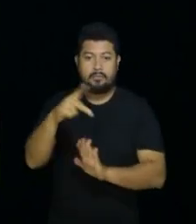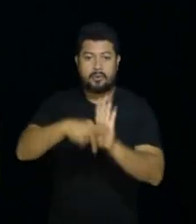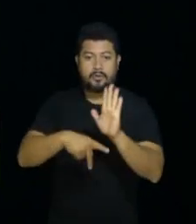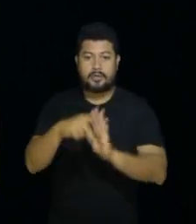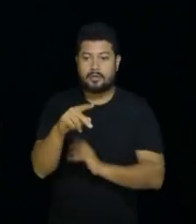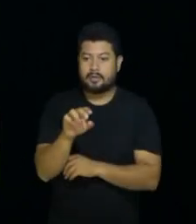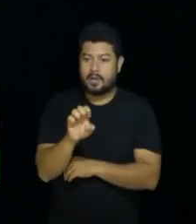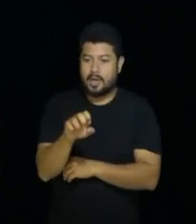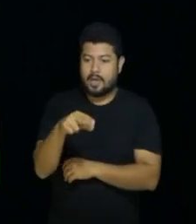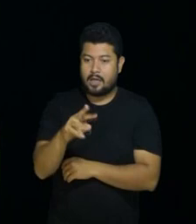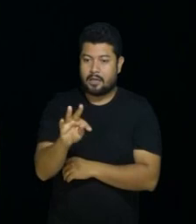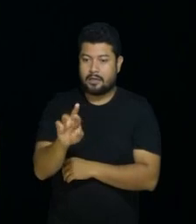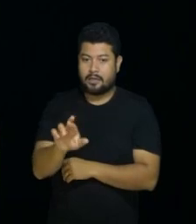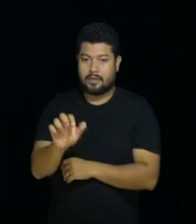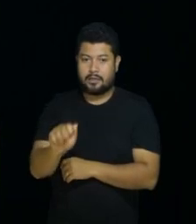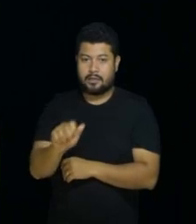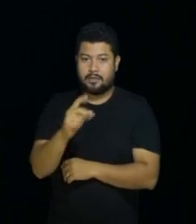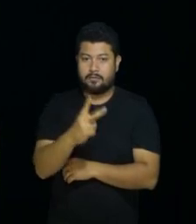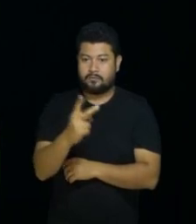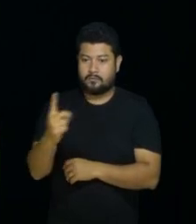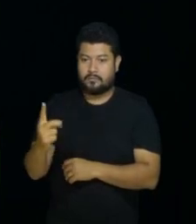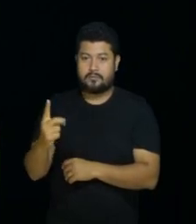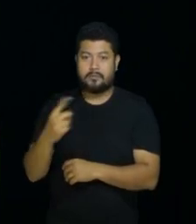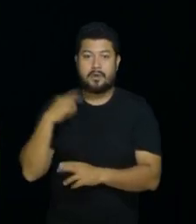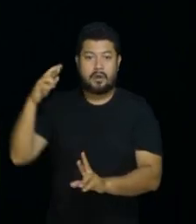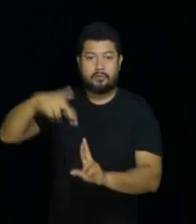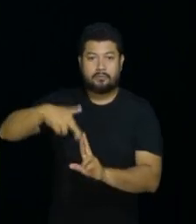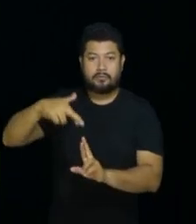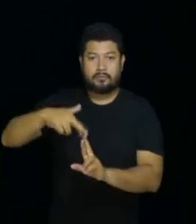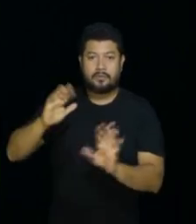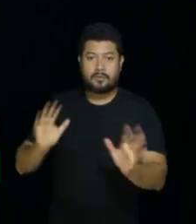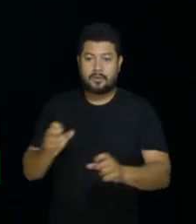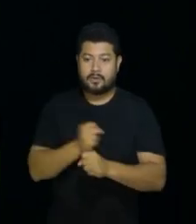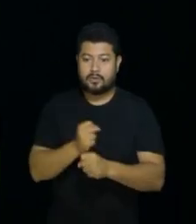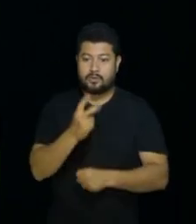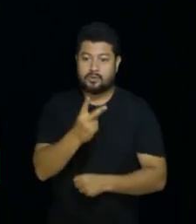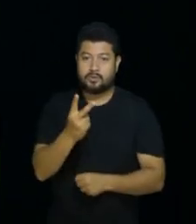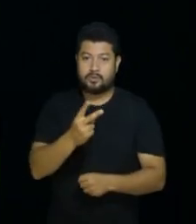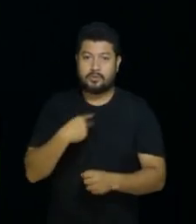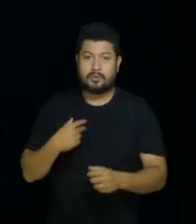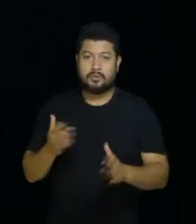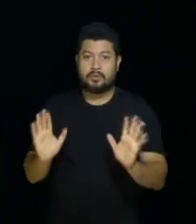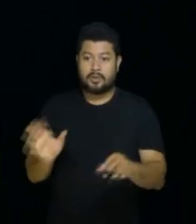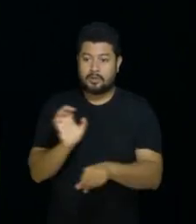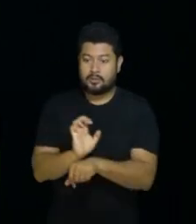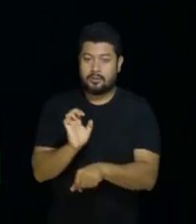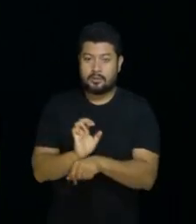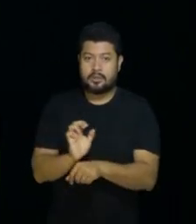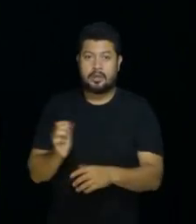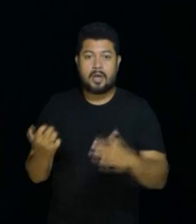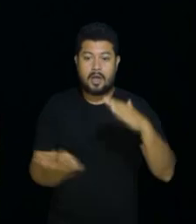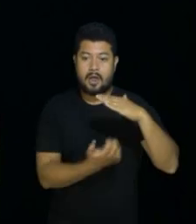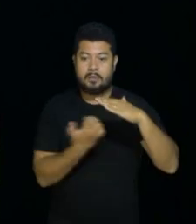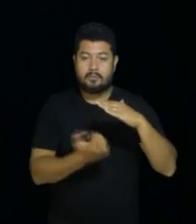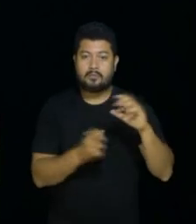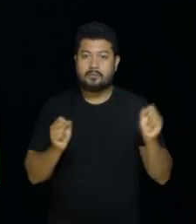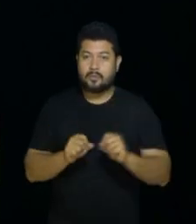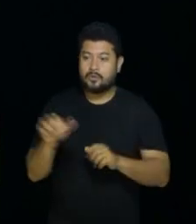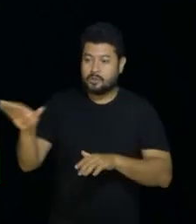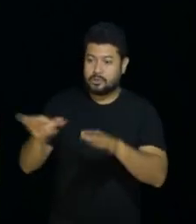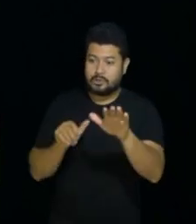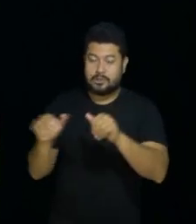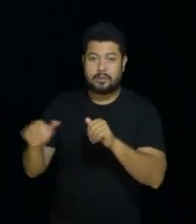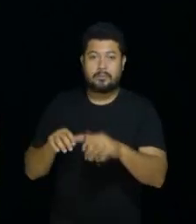referência estadual, já há 2 anos está estadualizado, as empresas podem contratar